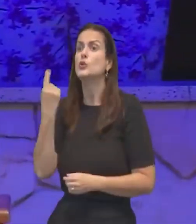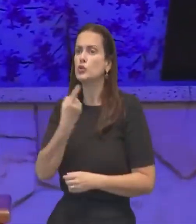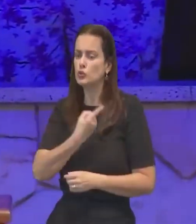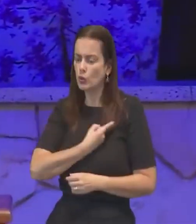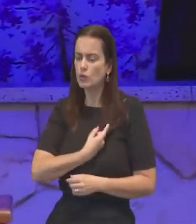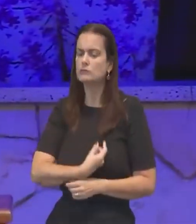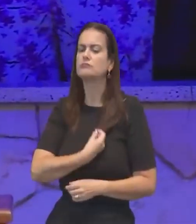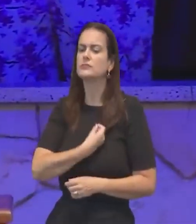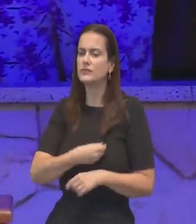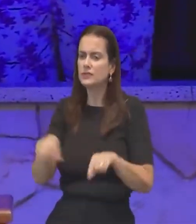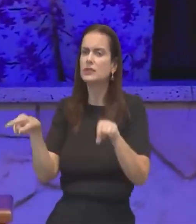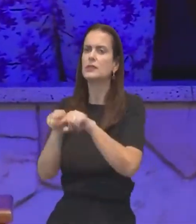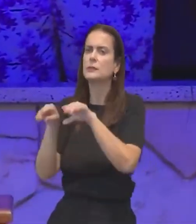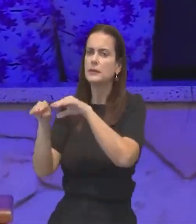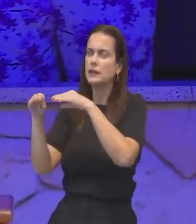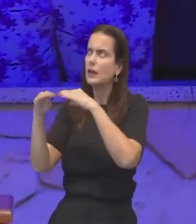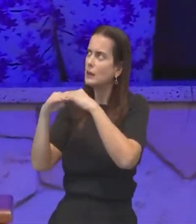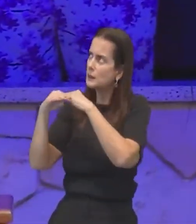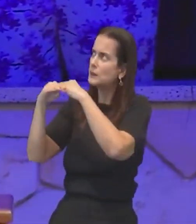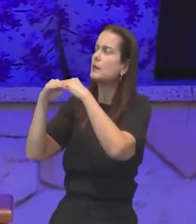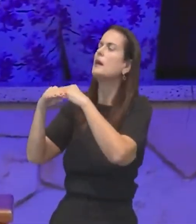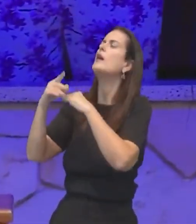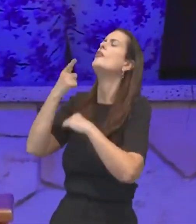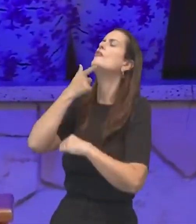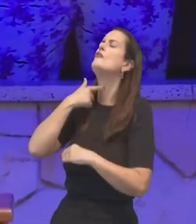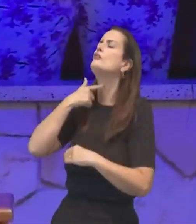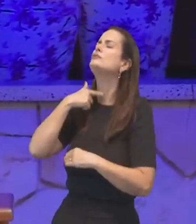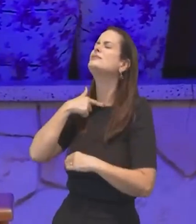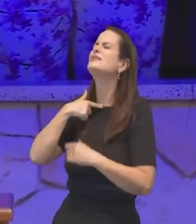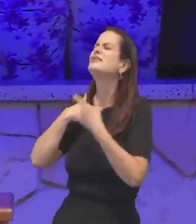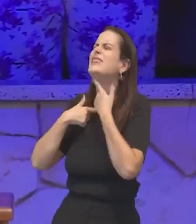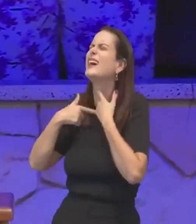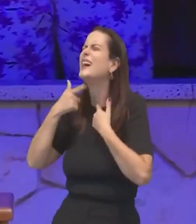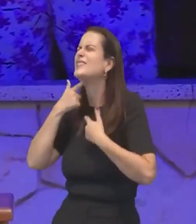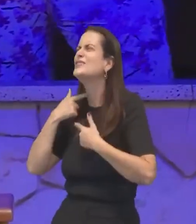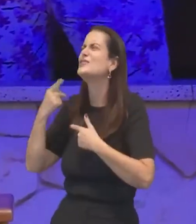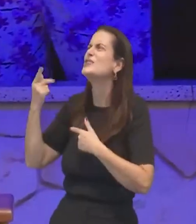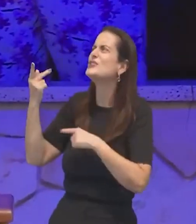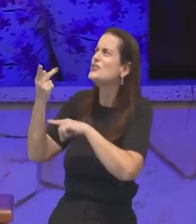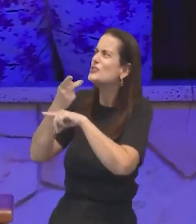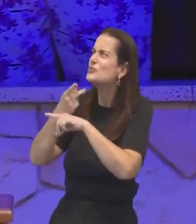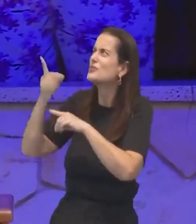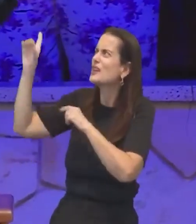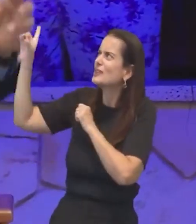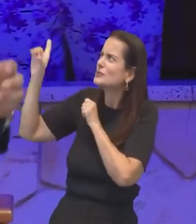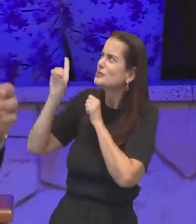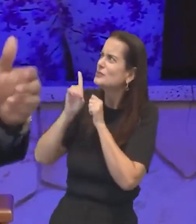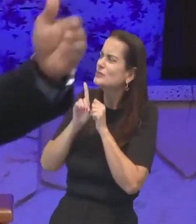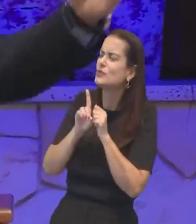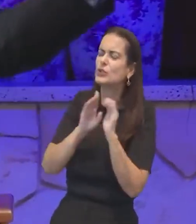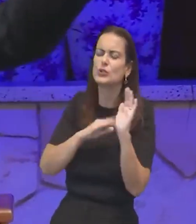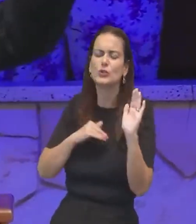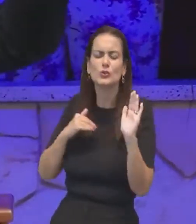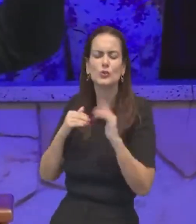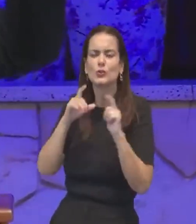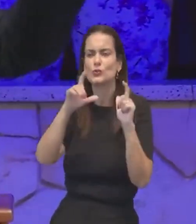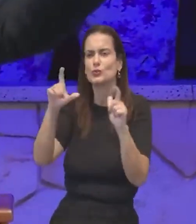estilo. Adoradores sedentos, que busquem a presença de Cristo aqui, em todos os lugares,